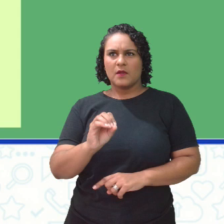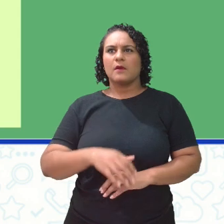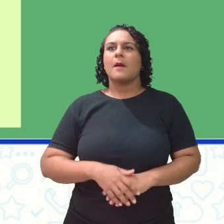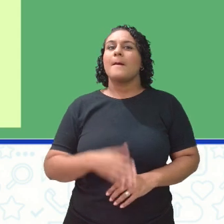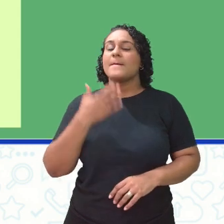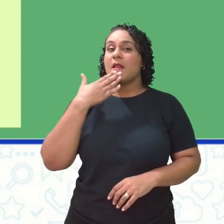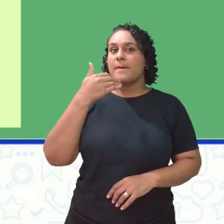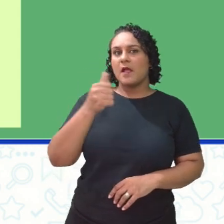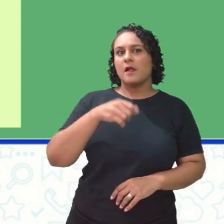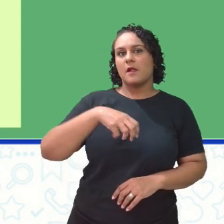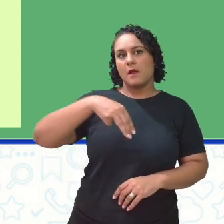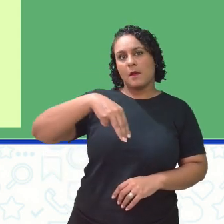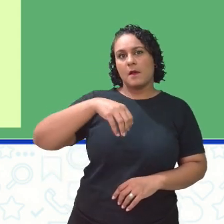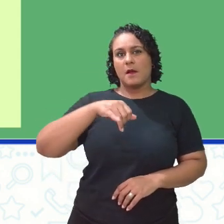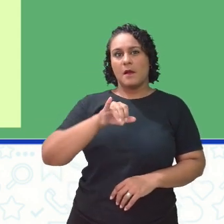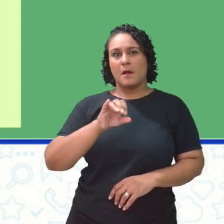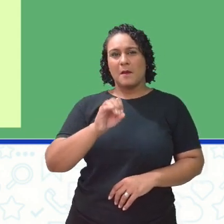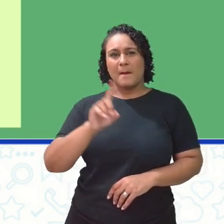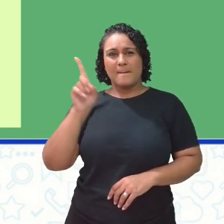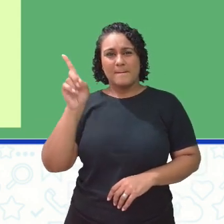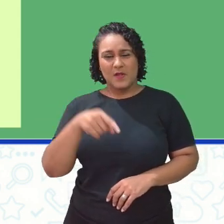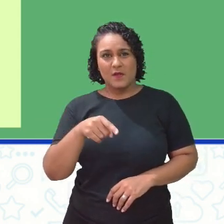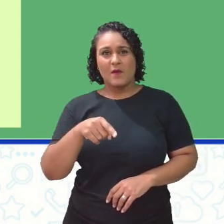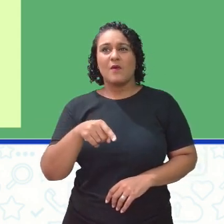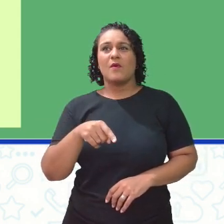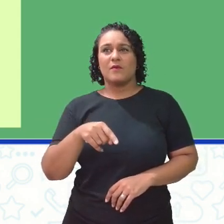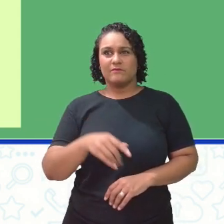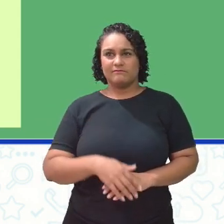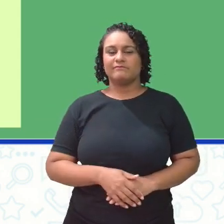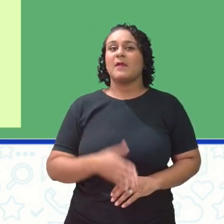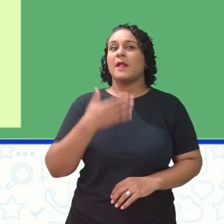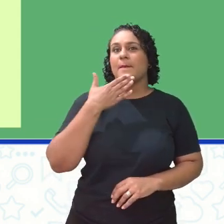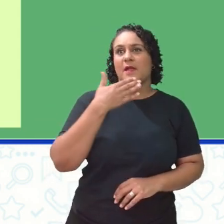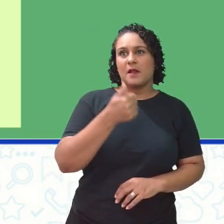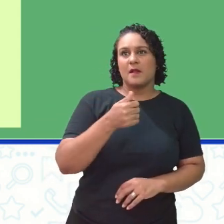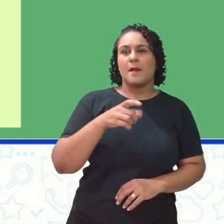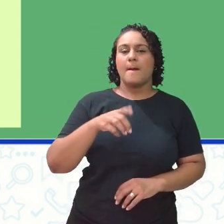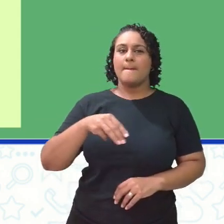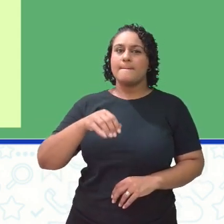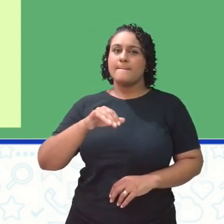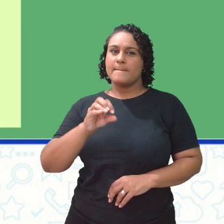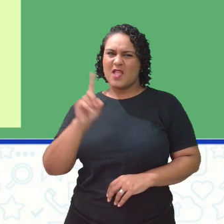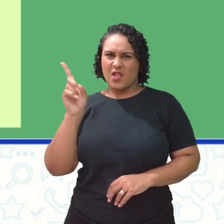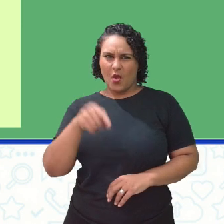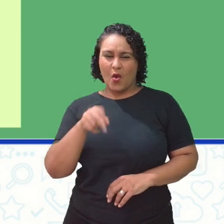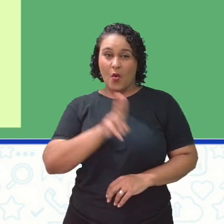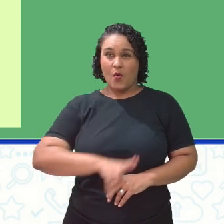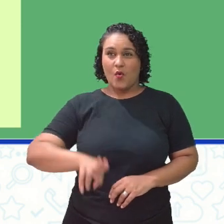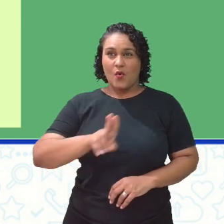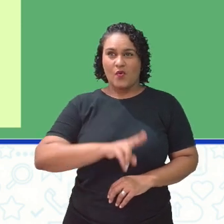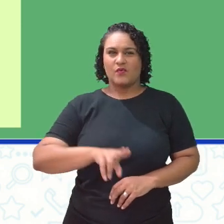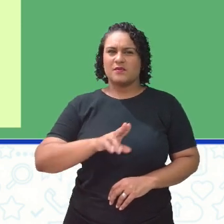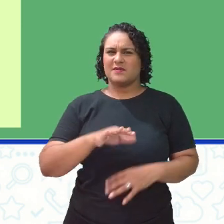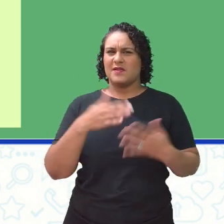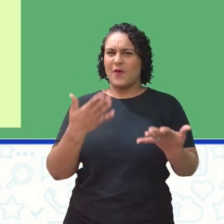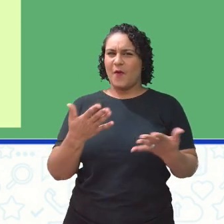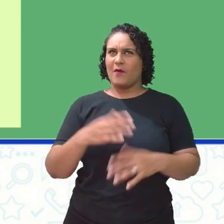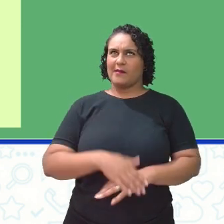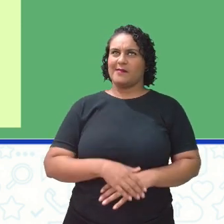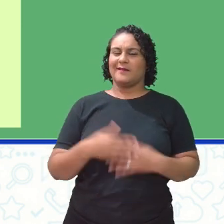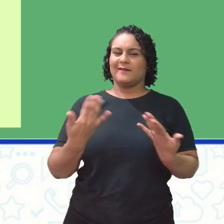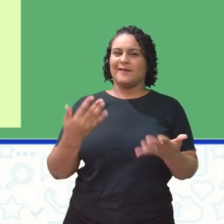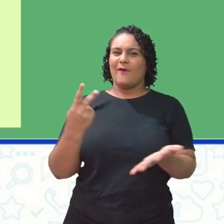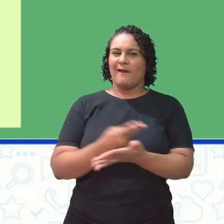Para melhor dizer, para melhor dizem mió. Olha a professora querendo colocar outra